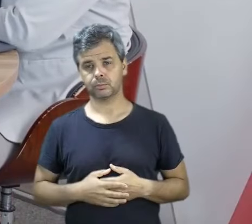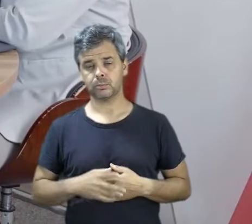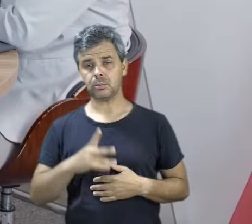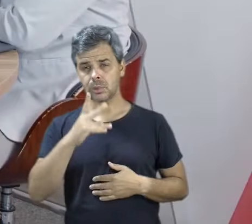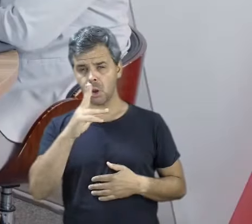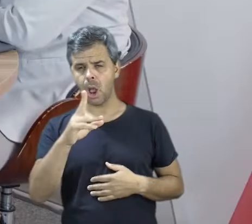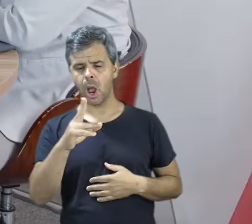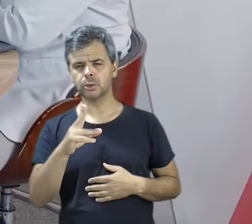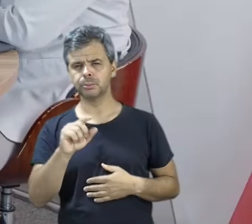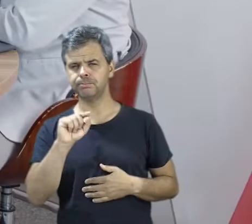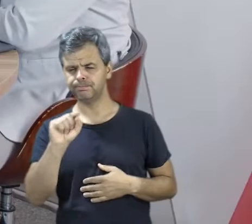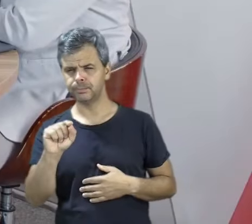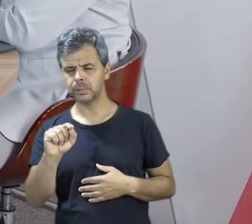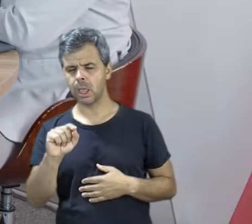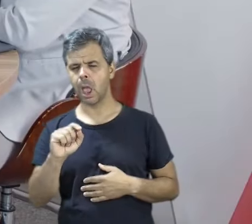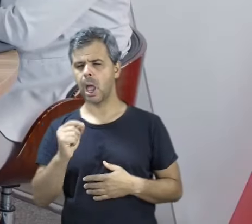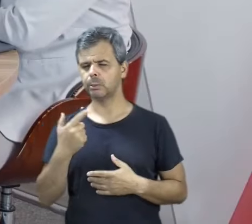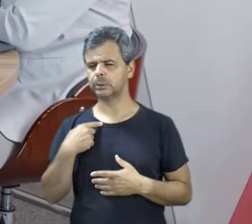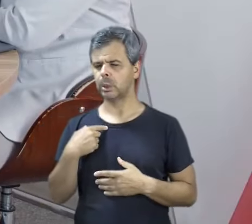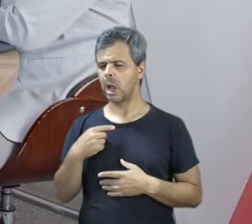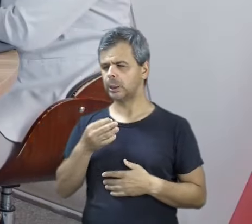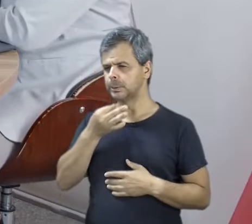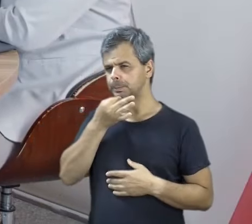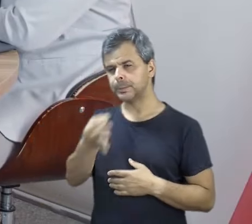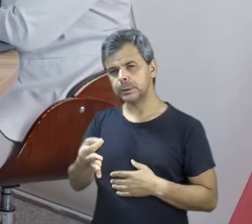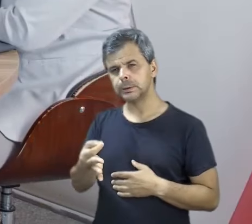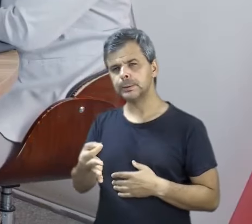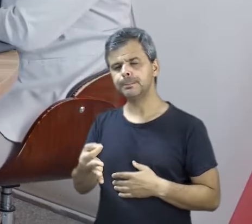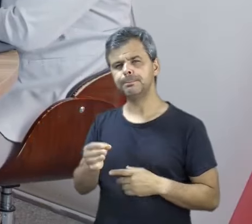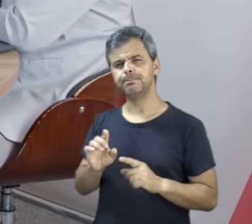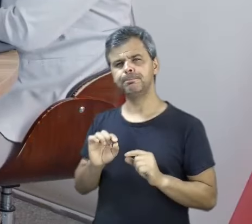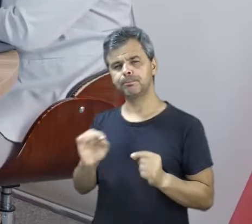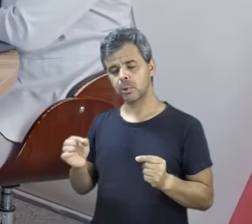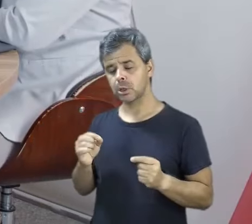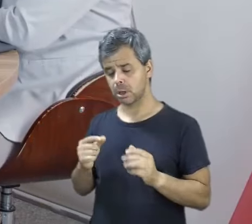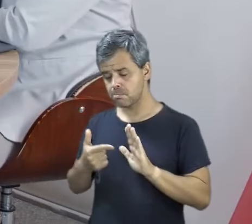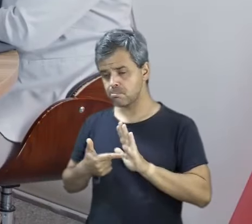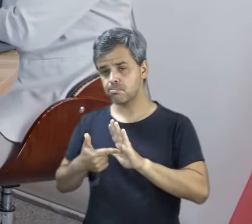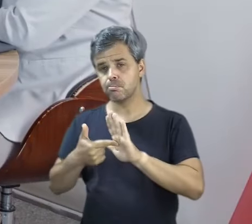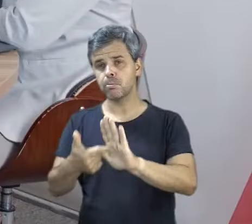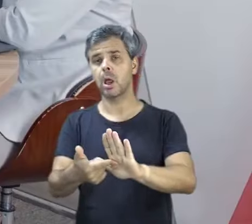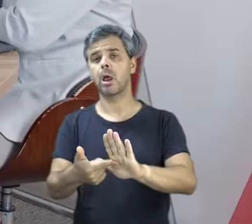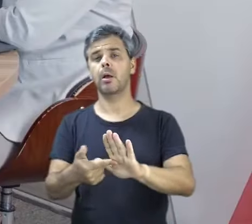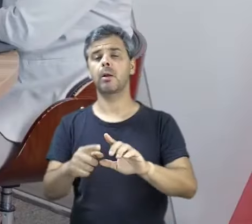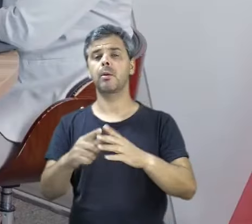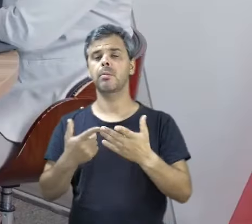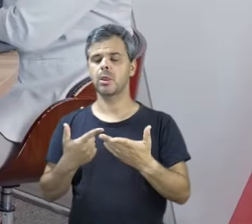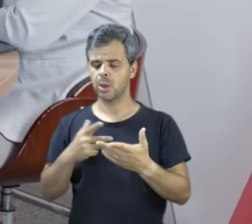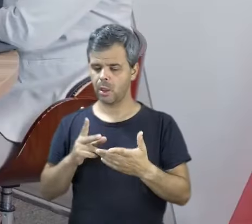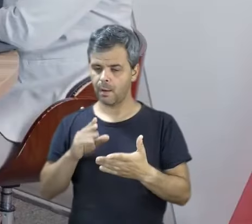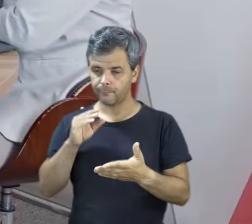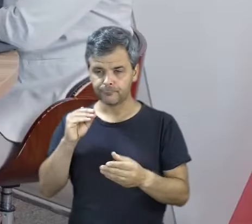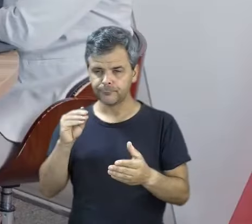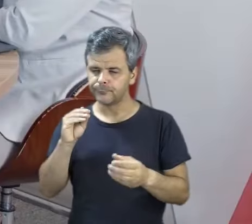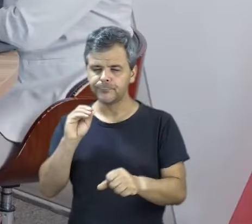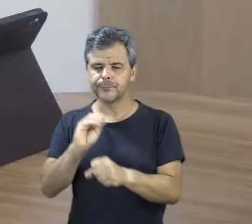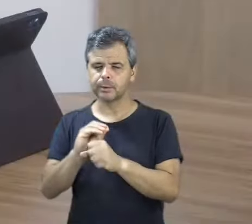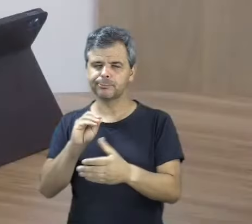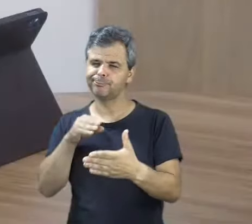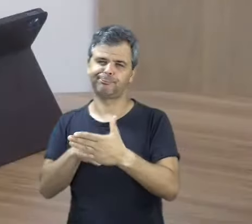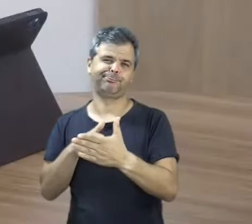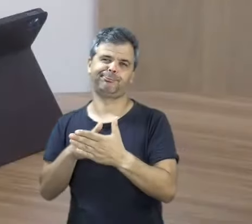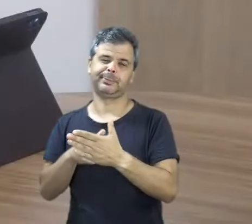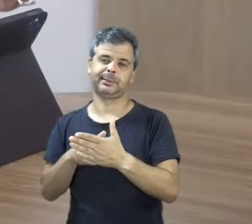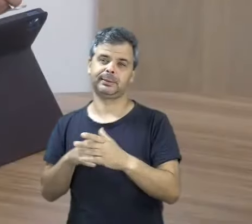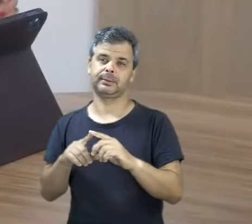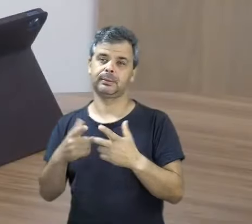você traz uma expressão que eu acho que é o que determina o que foi isso, é uma descontinuidade. Sim. Né? O fato da